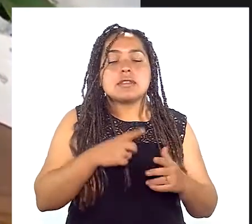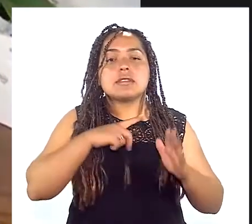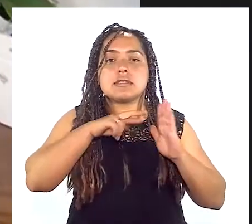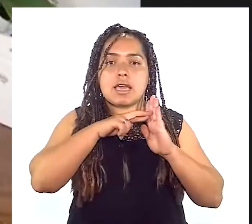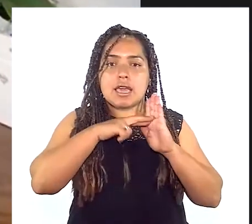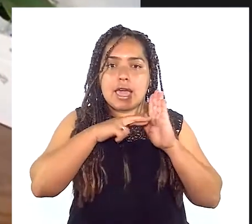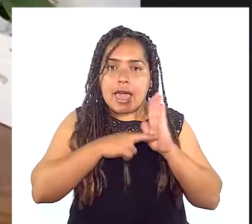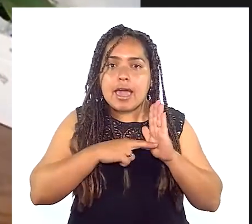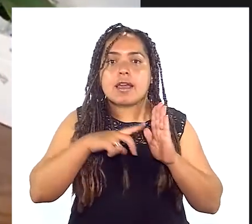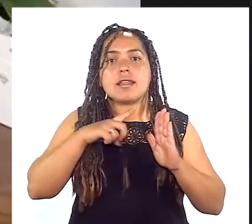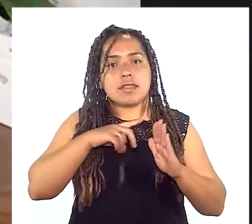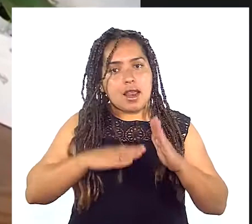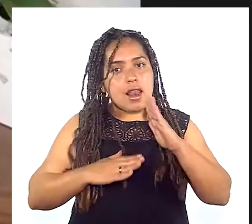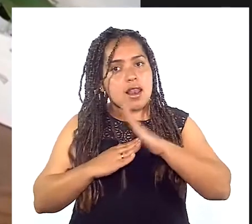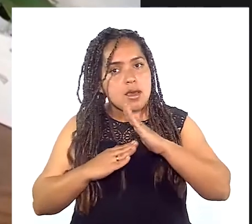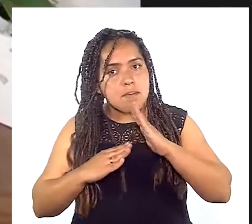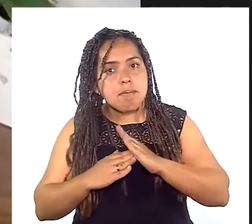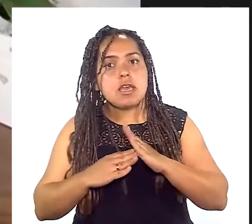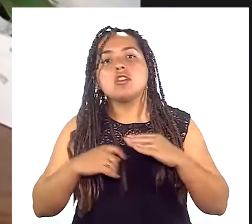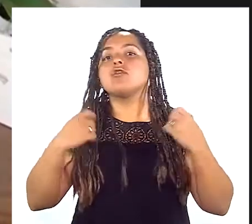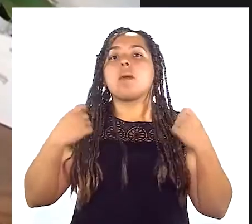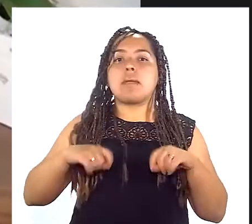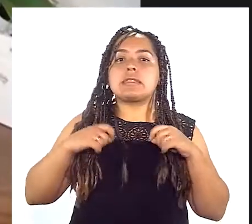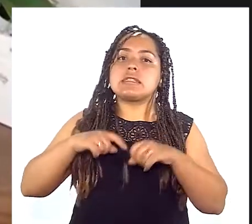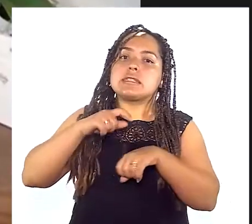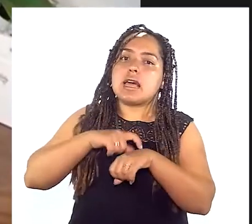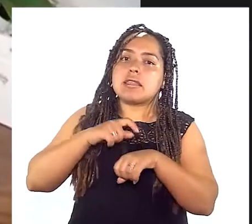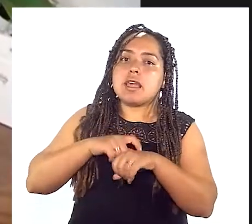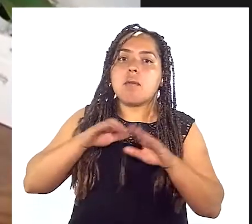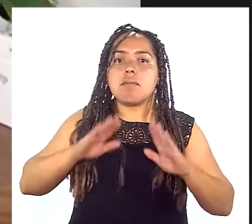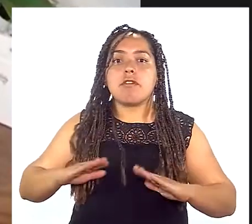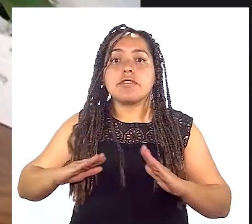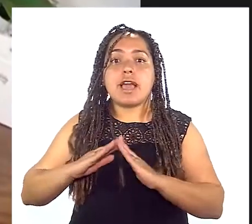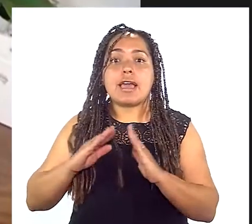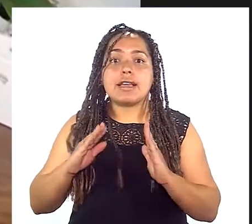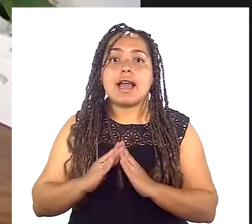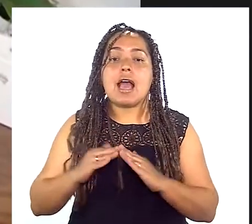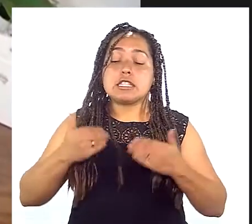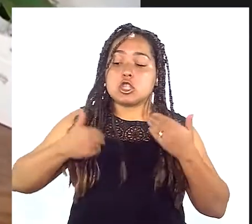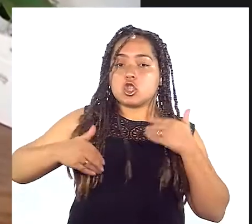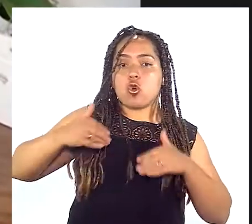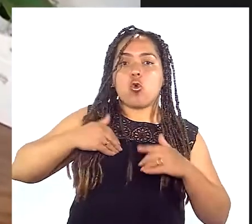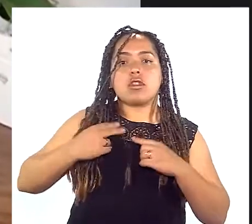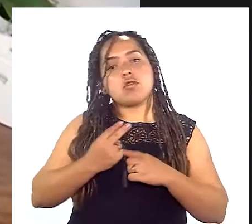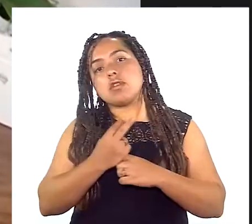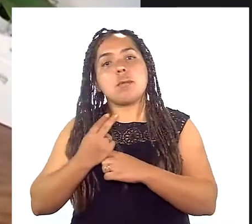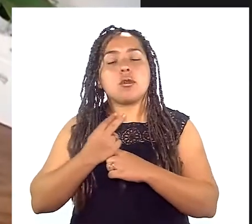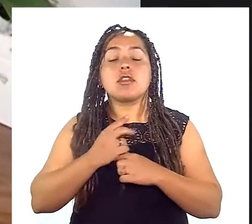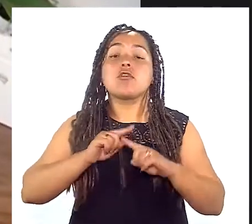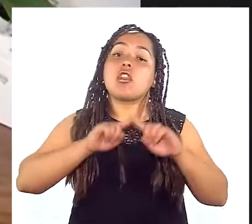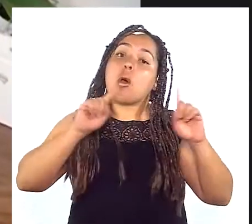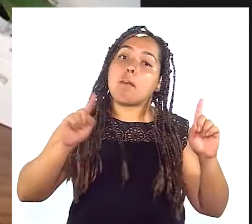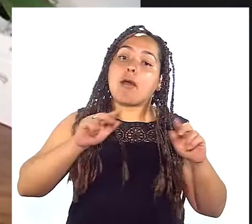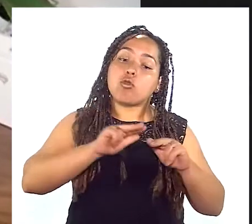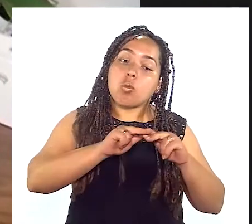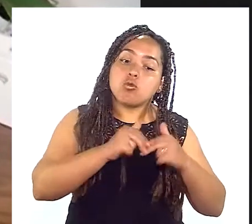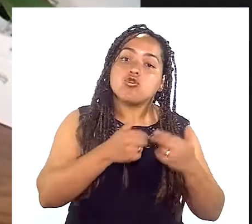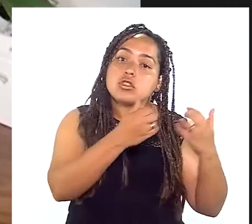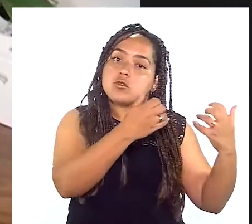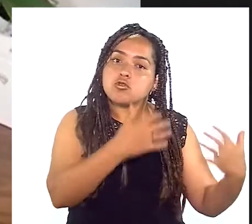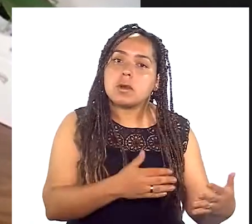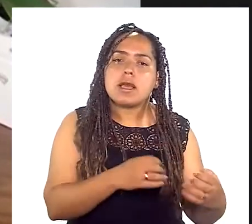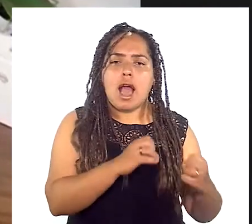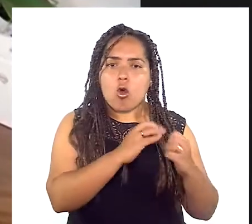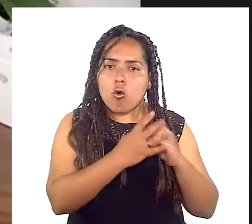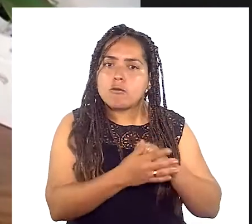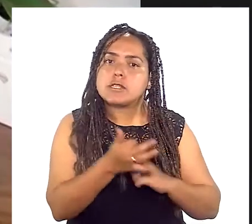explicar também para a criança que a gente tem regras, tem limites, que realmente a gente precisou desse tempo para ficar em casa, mas explicar para